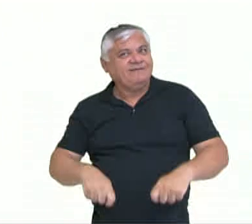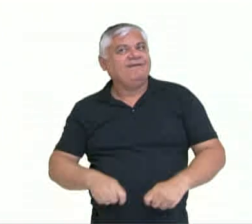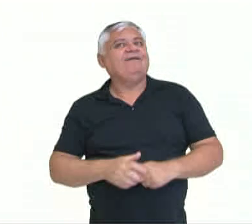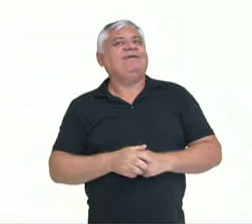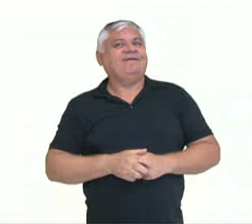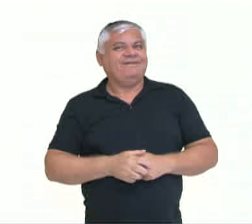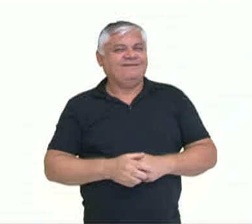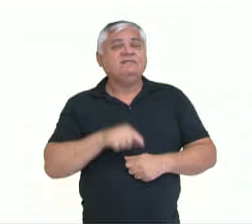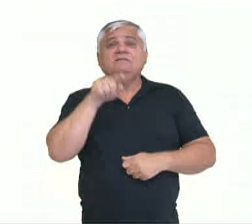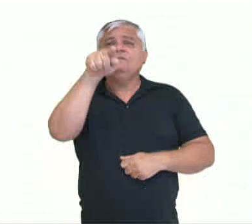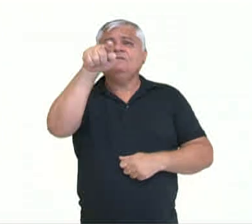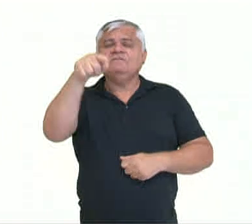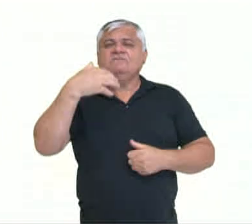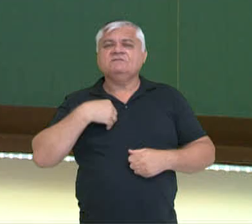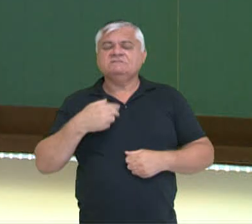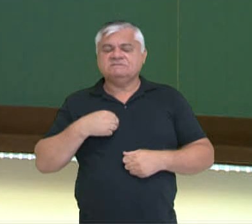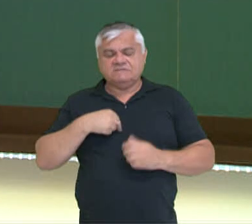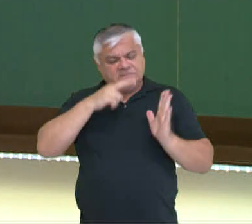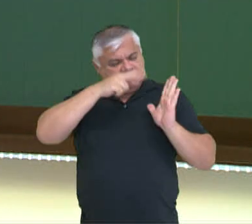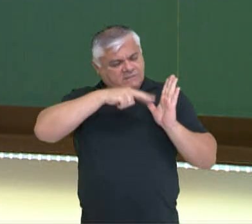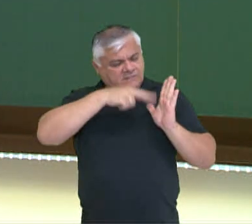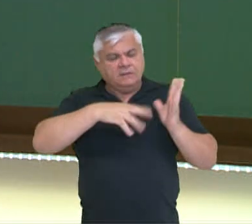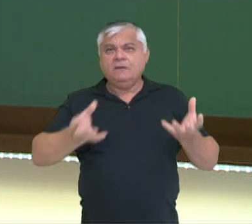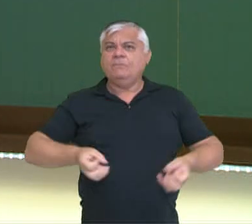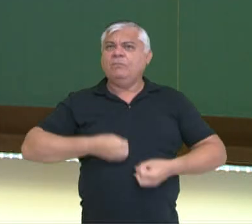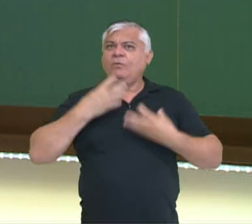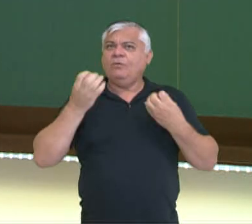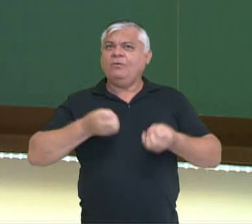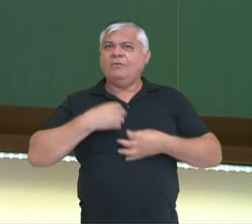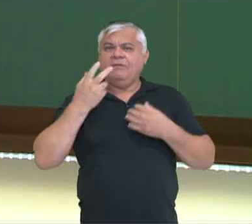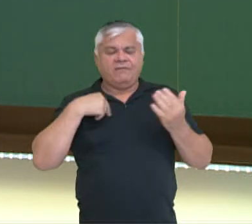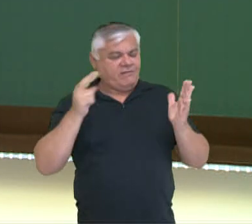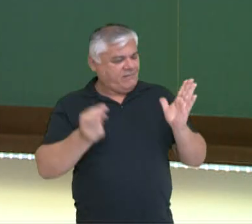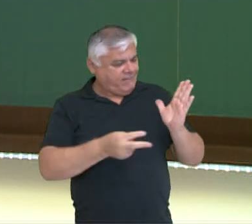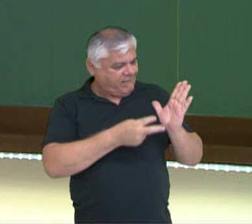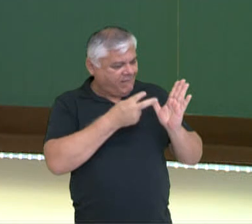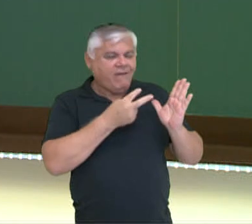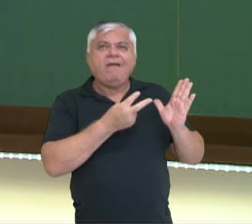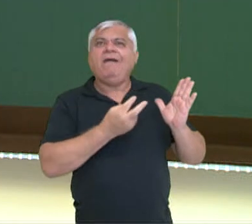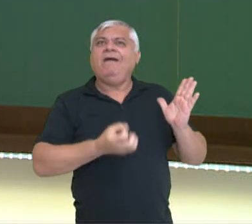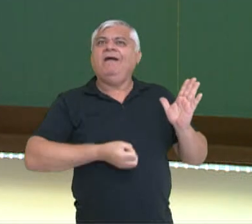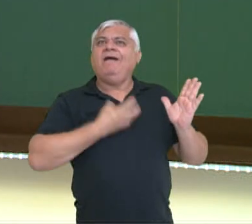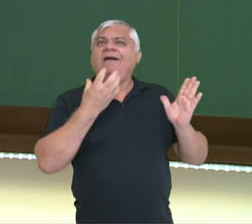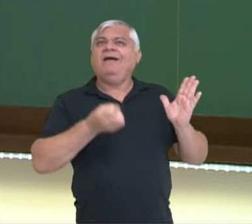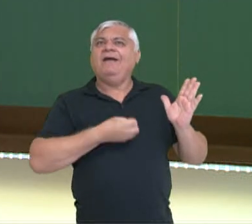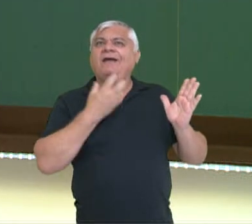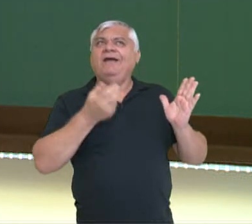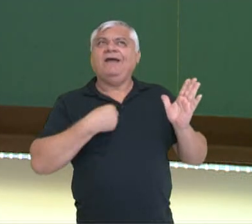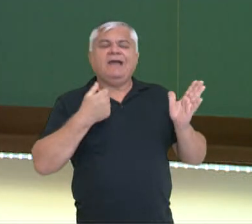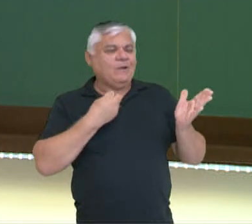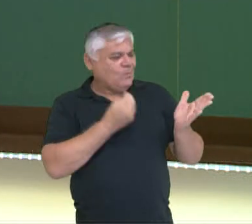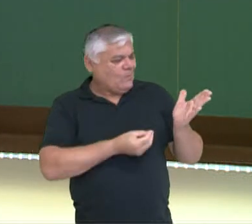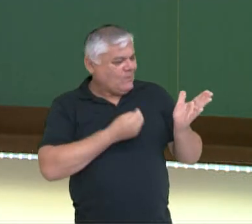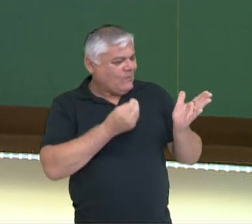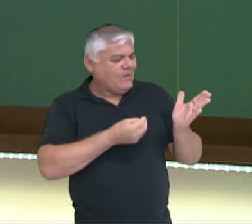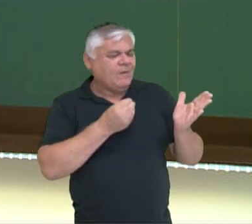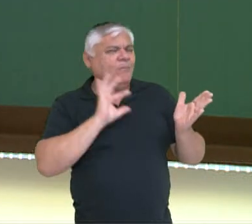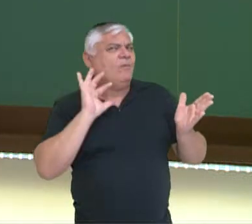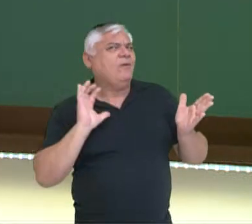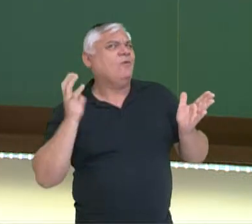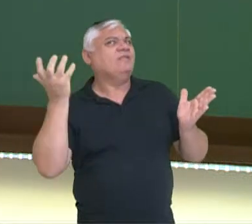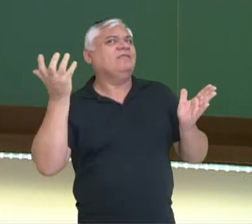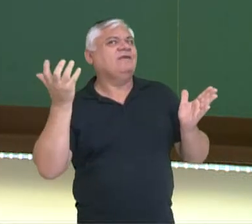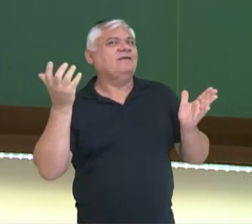se depara com uma poesia, está fazendo a leitura, está tentando interpretá-la, o que